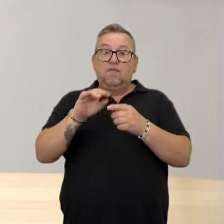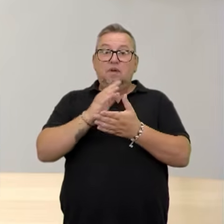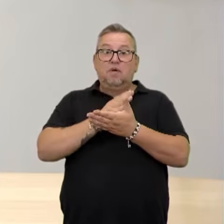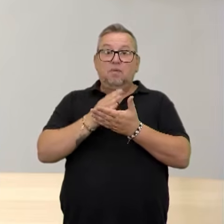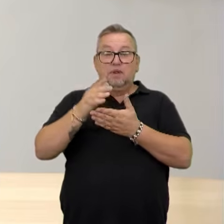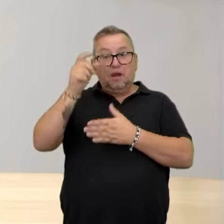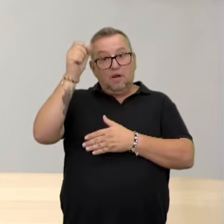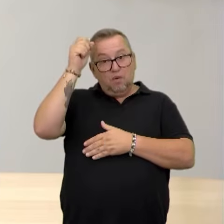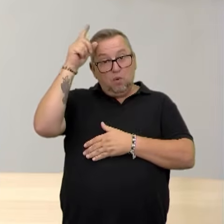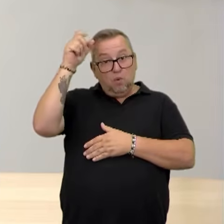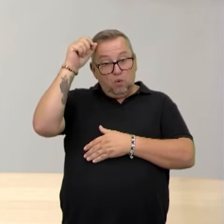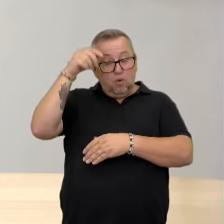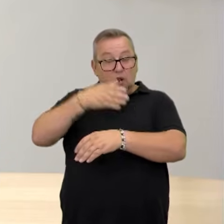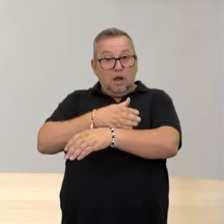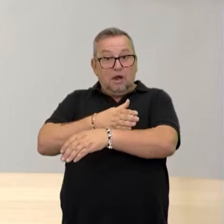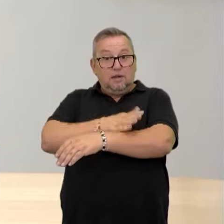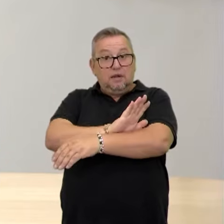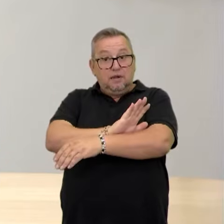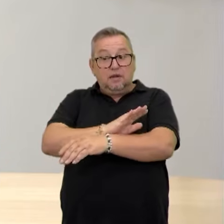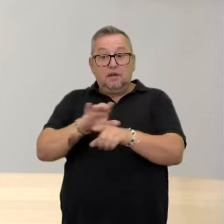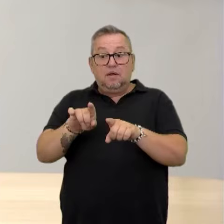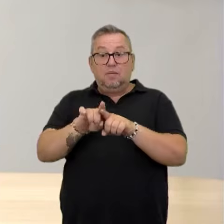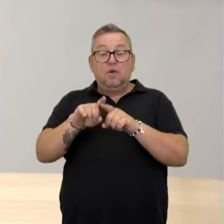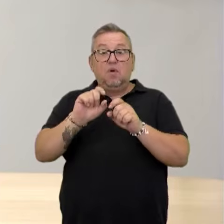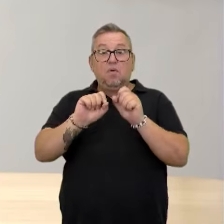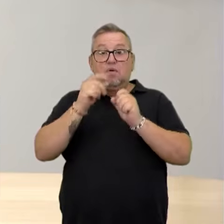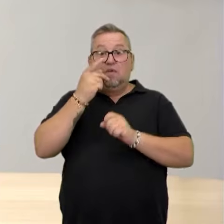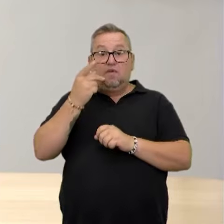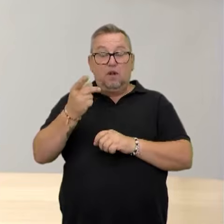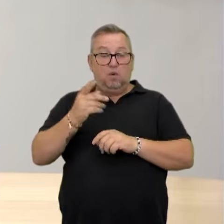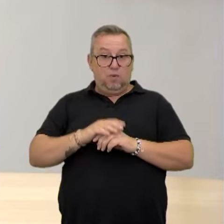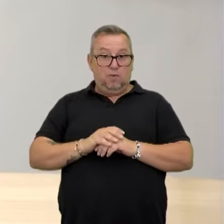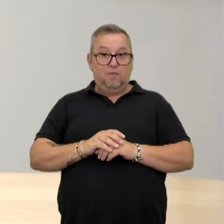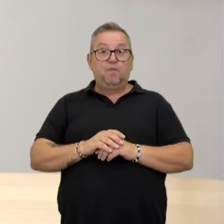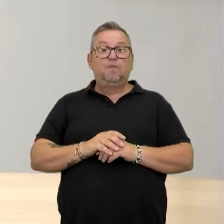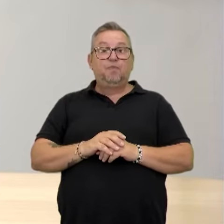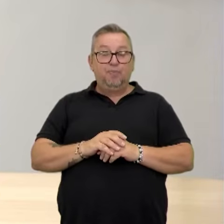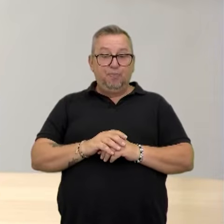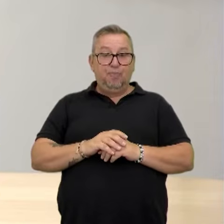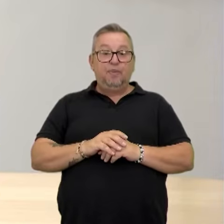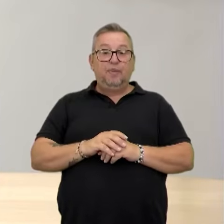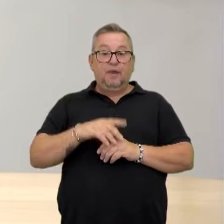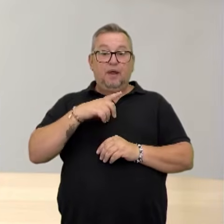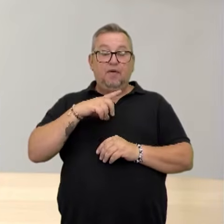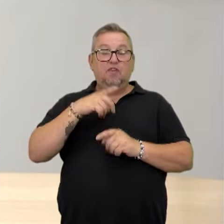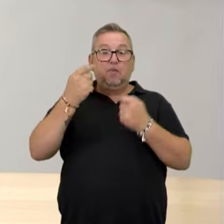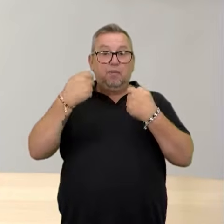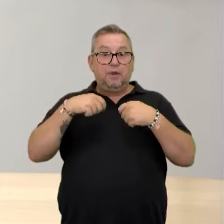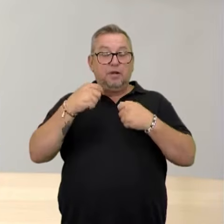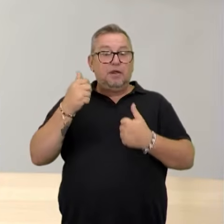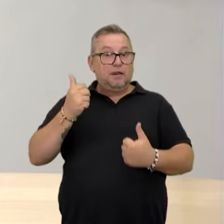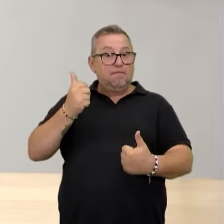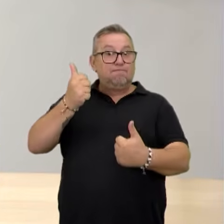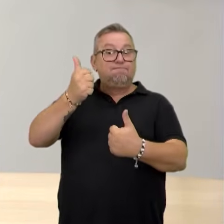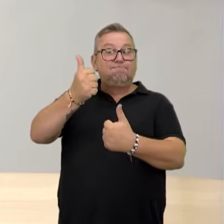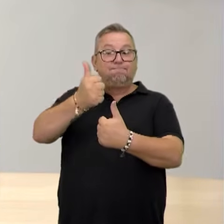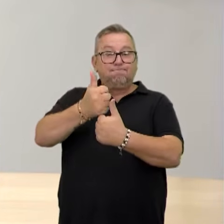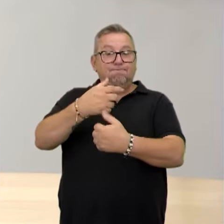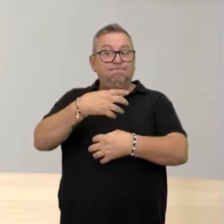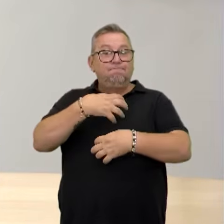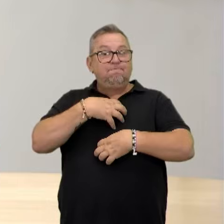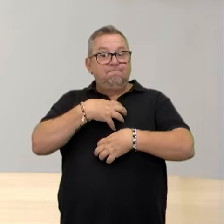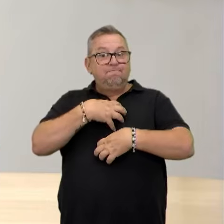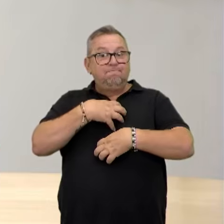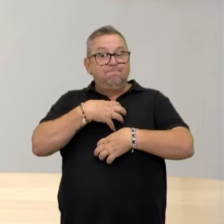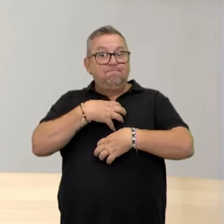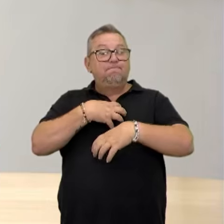nossa cultura antirracista. Isso tem que ser feito, como a Pro falou, né? A gente precisa se colocar no lugar do outro, ter essa cultura